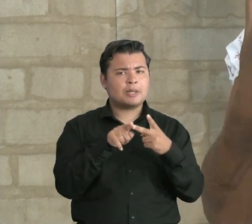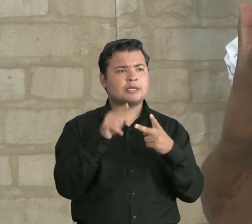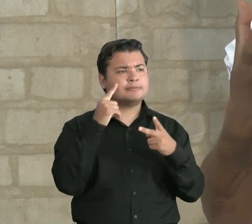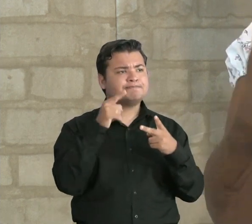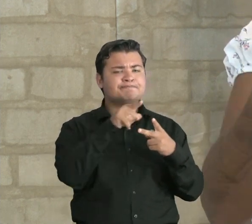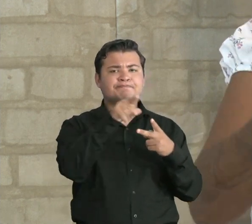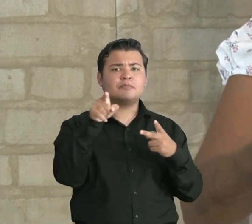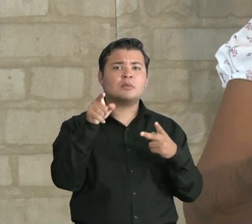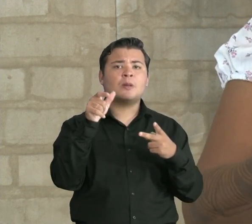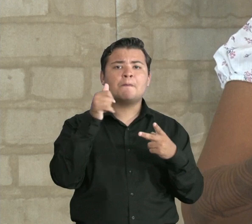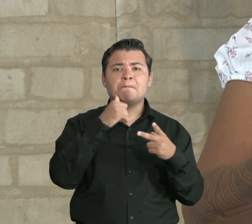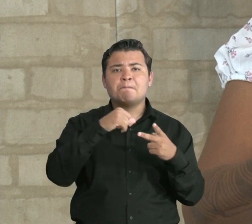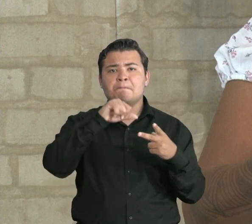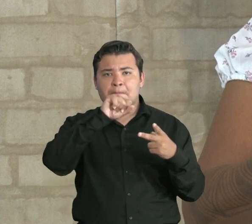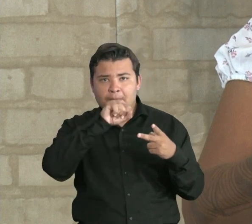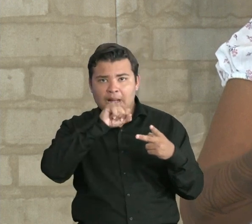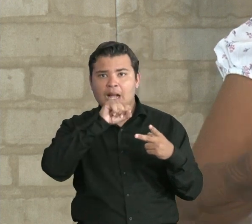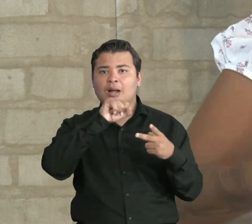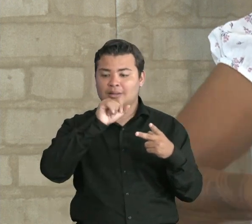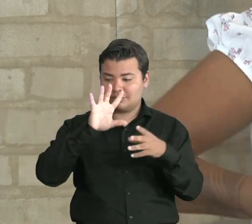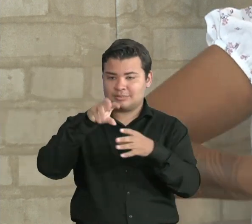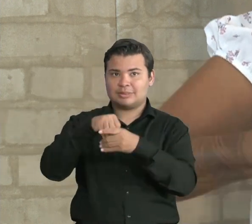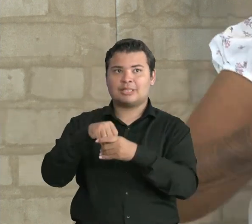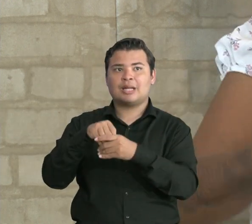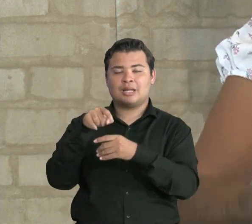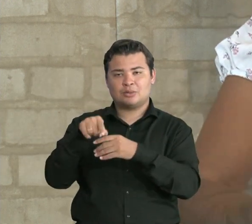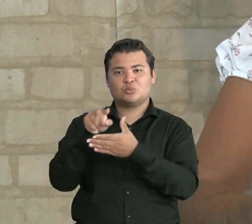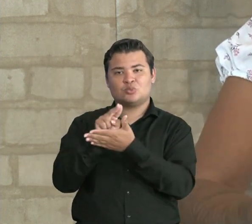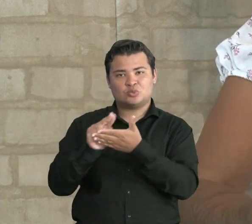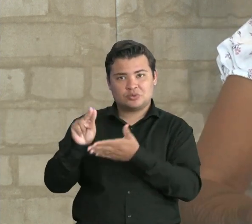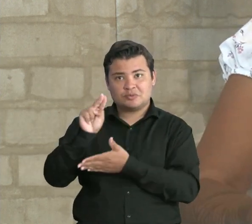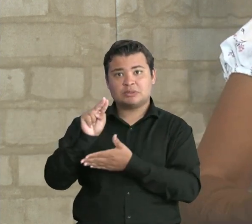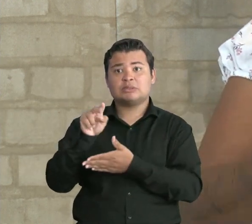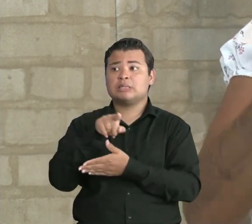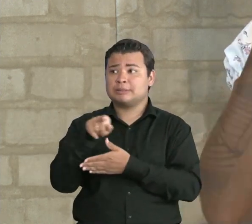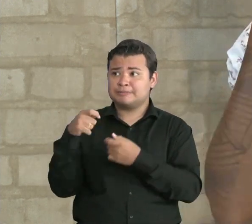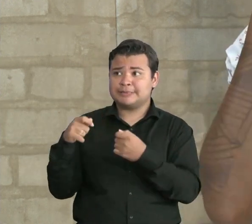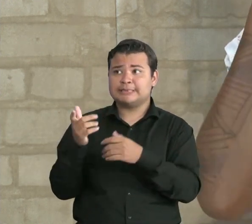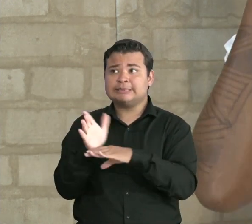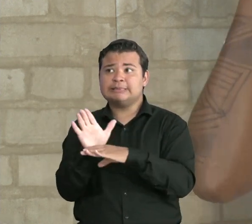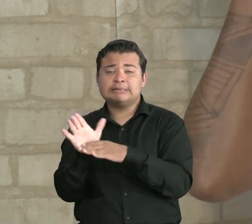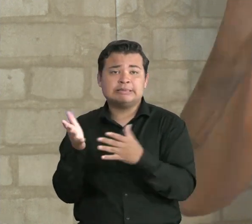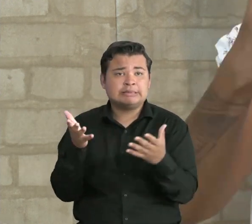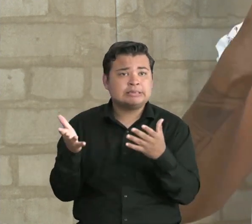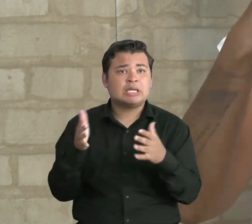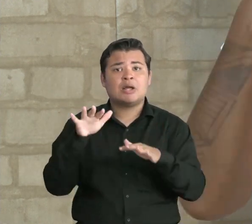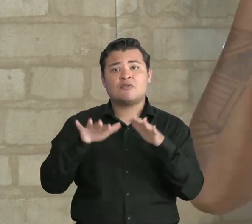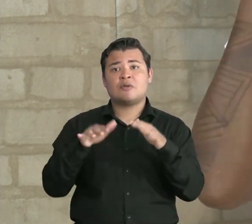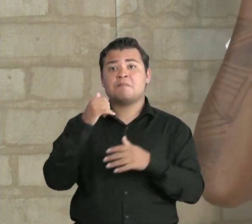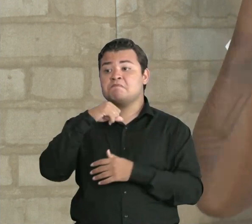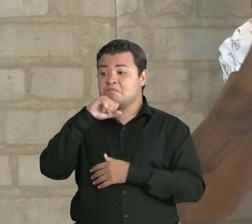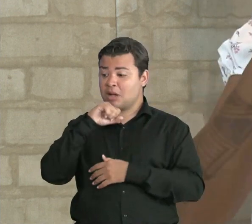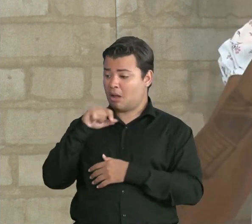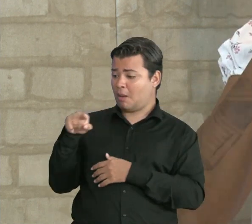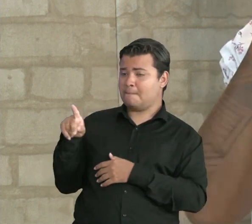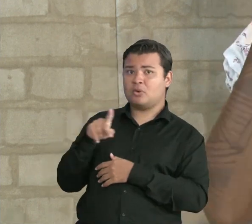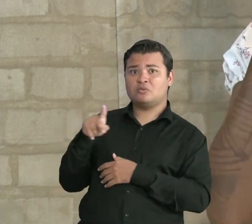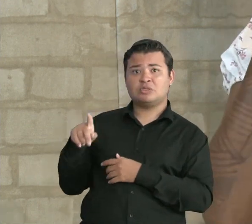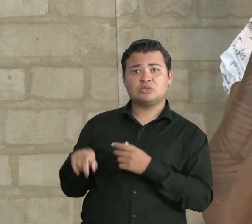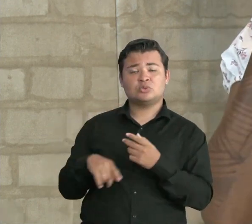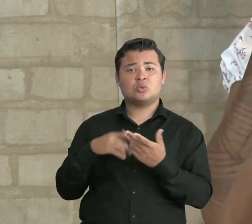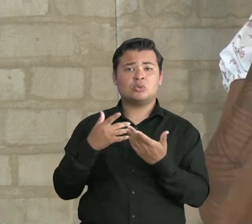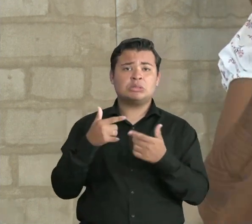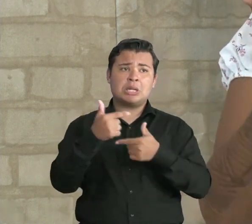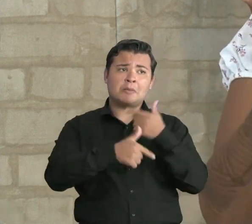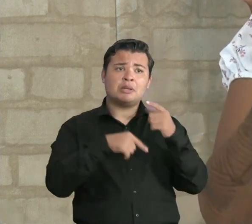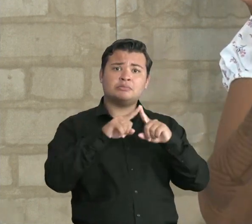às mães que ocupam esse lugar e que têm demandas específicas, sejam elas docentes, servidoras técnicas, sejam